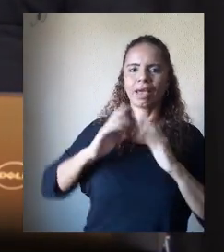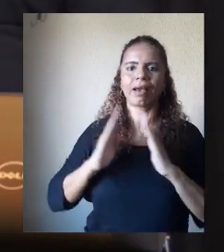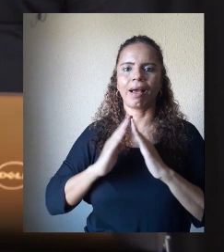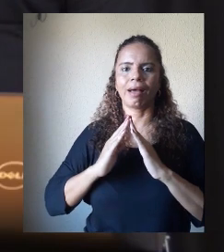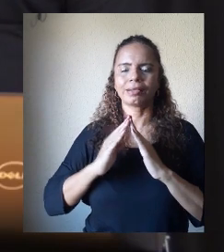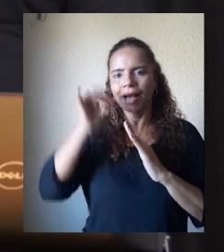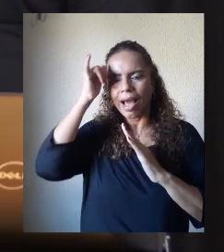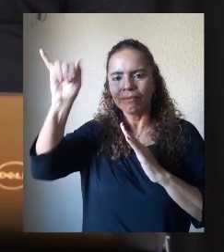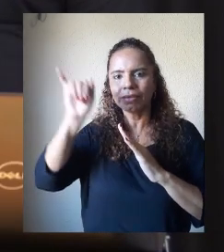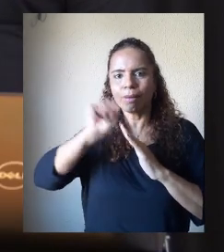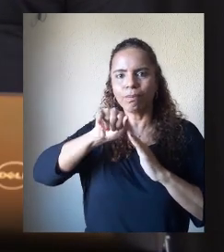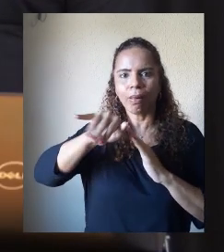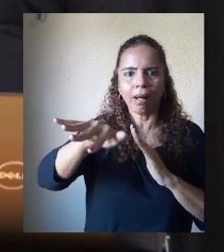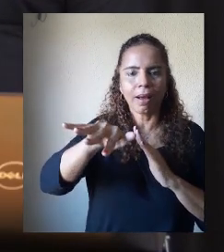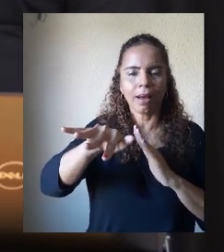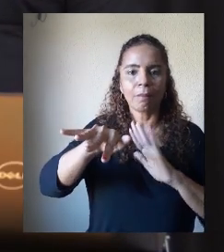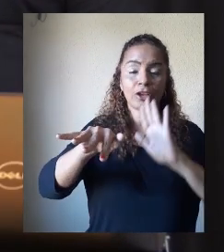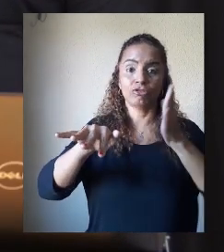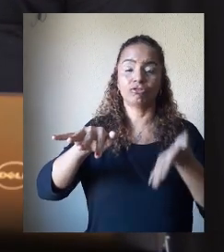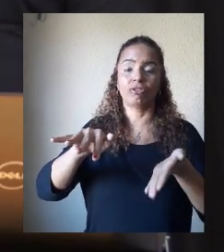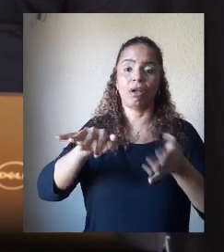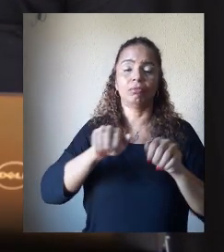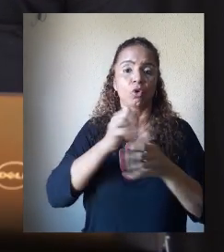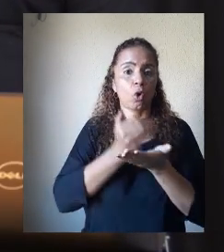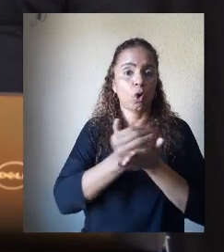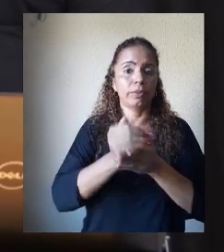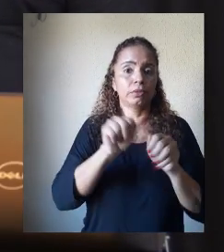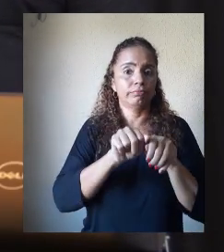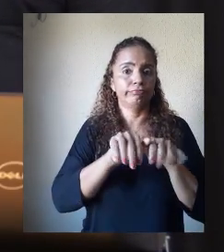estão nessa transição, inclusive o estado do Ceará,